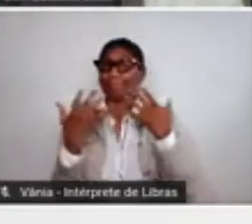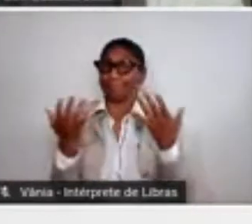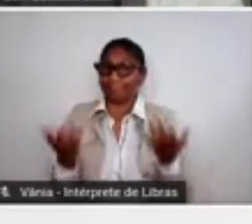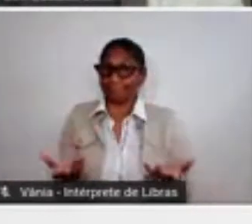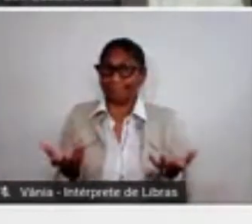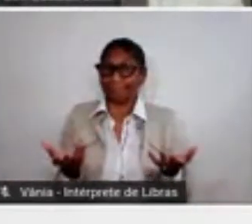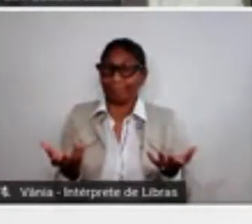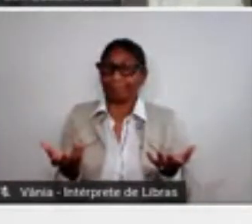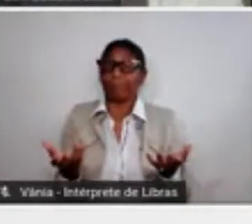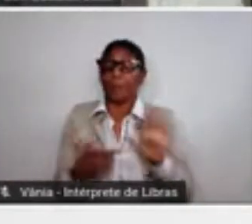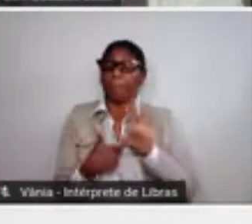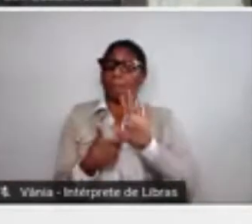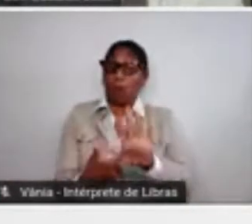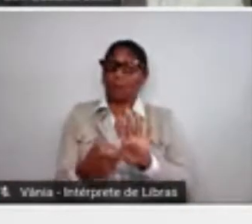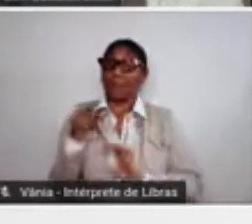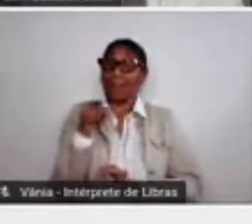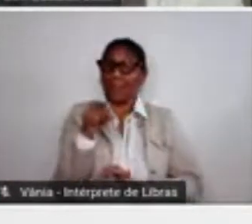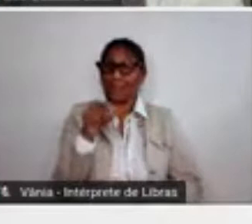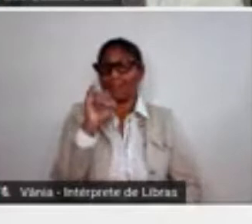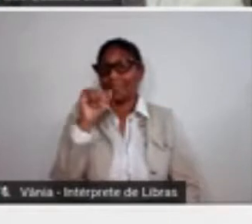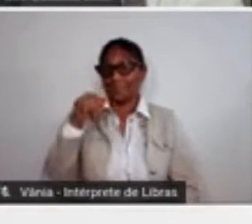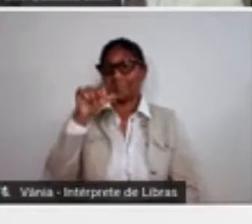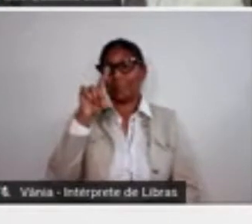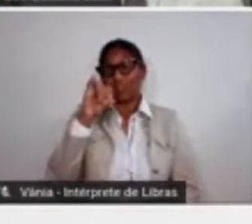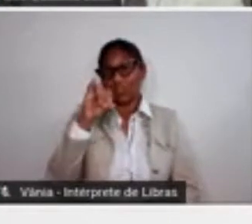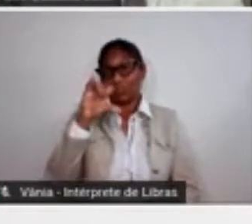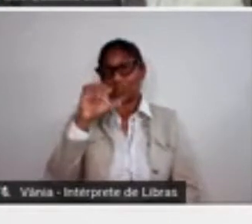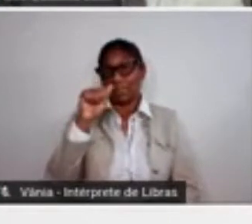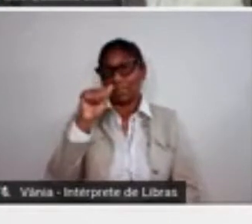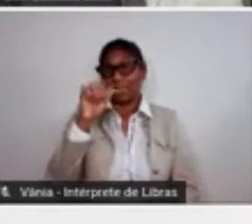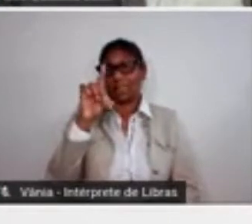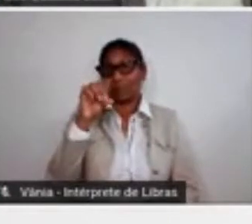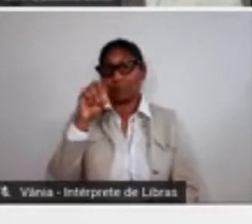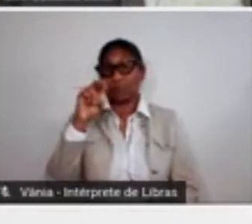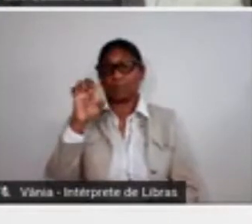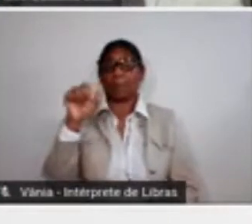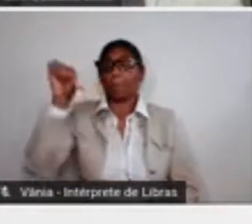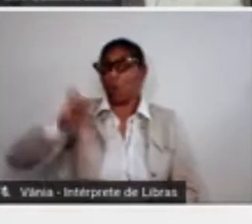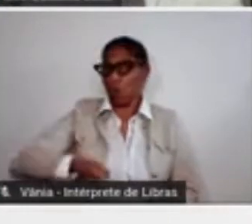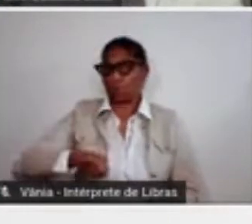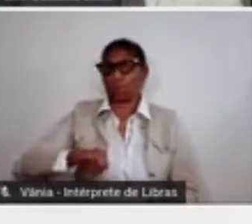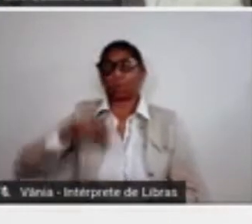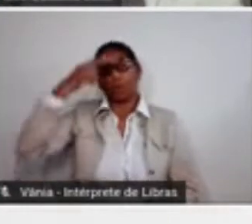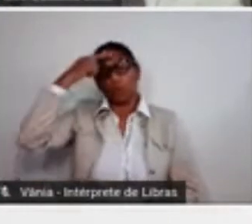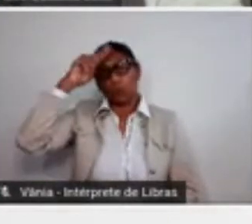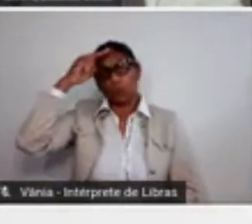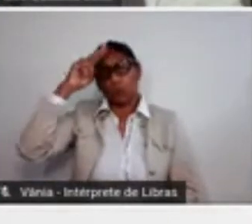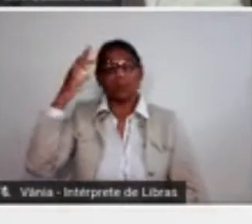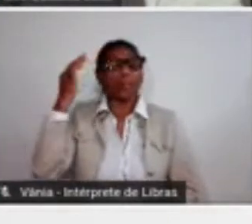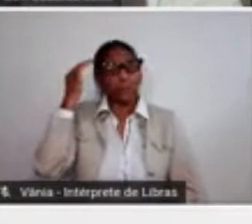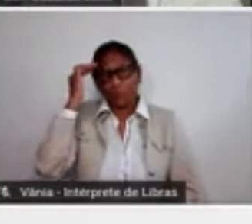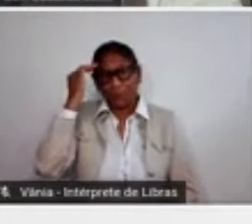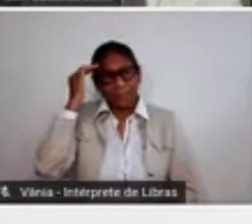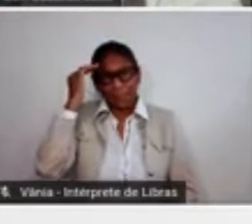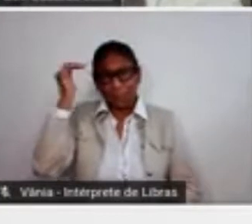há indicadores aqui que demonstram uma piora na região de Uruguaiana, mas não entendemos seja suficiente ainda para